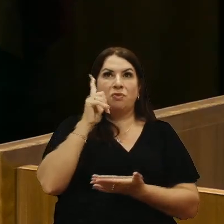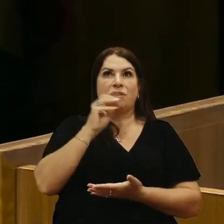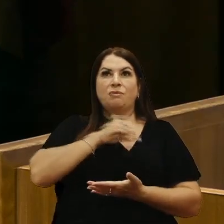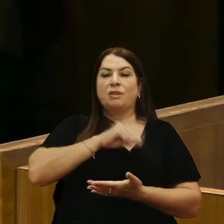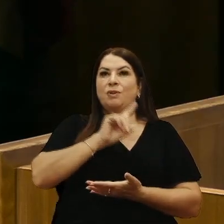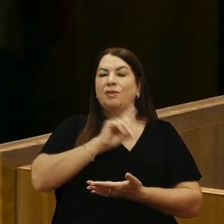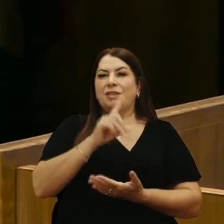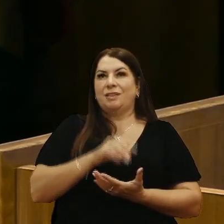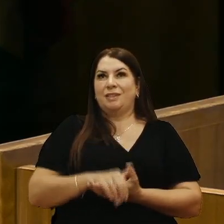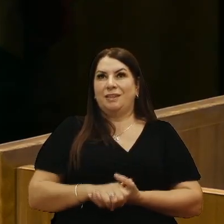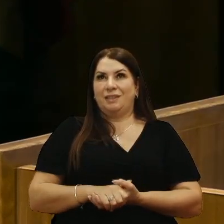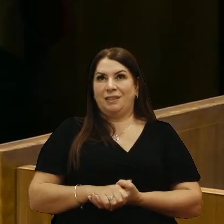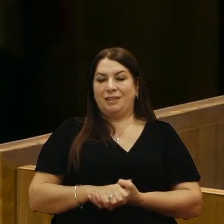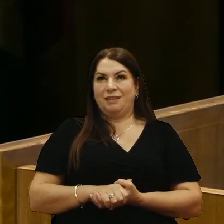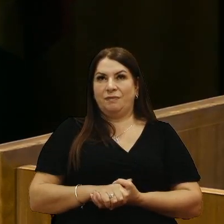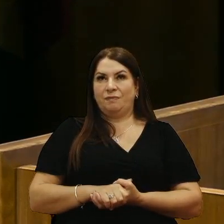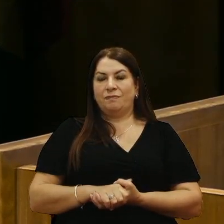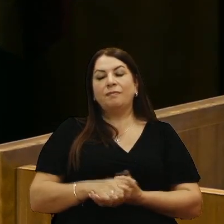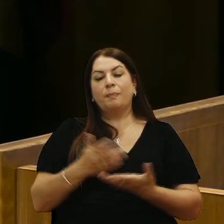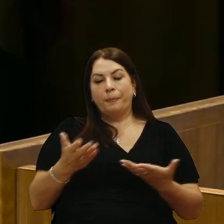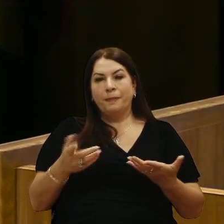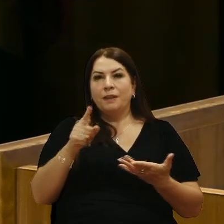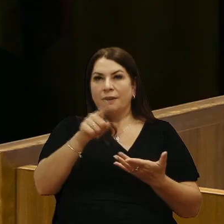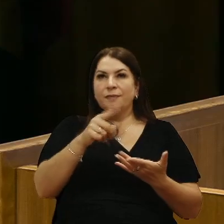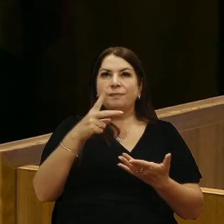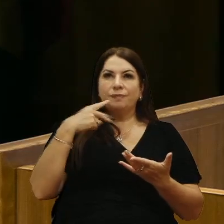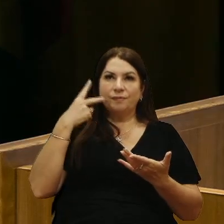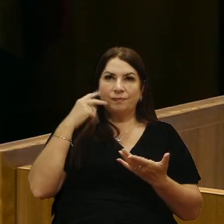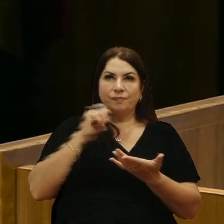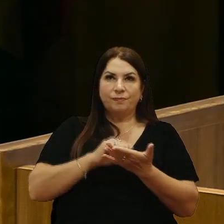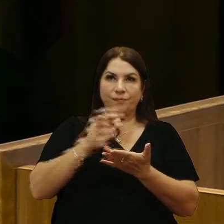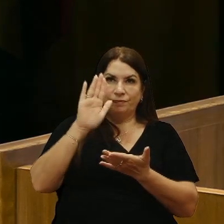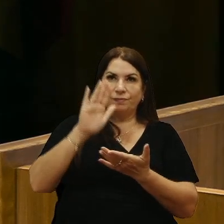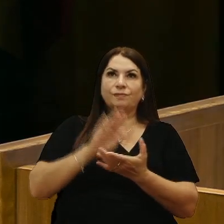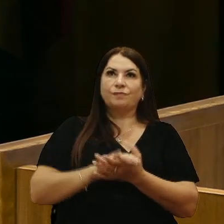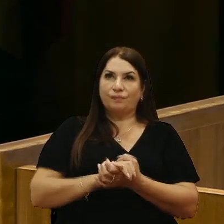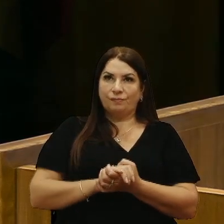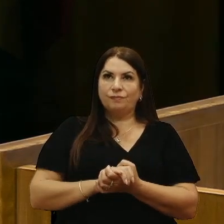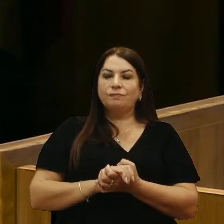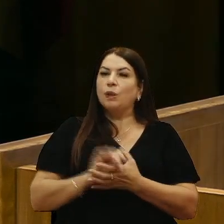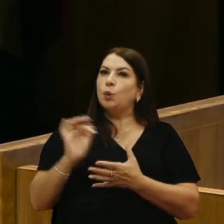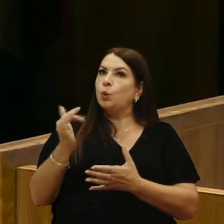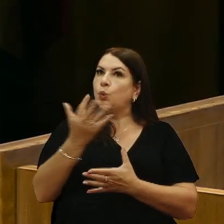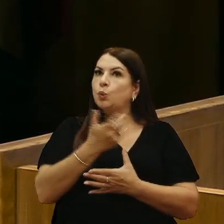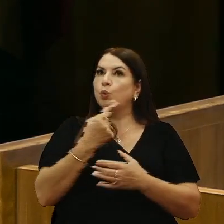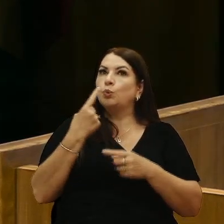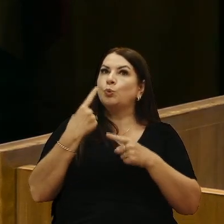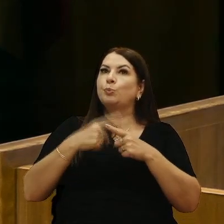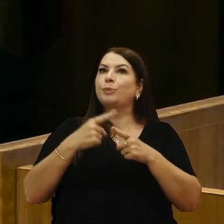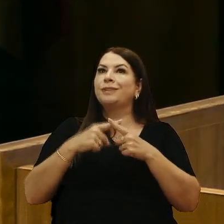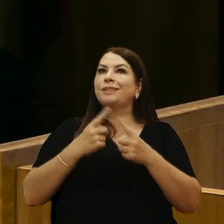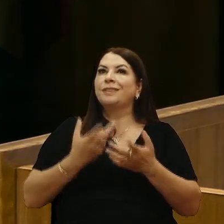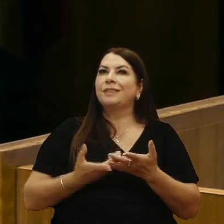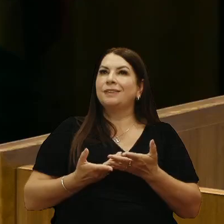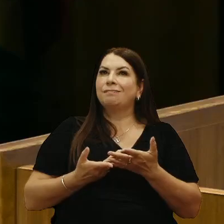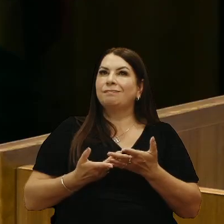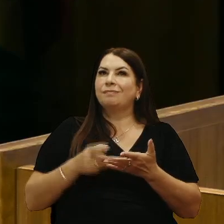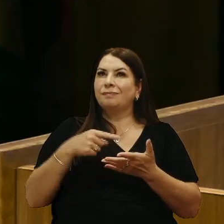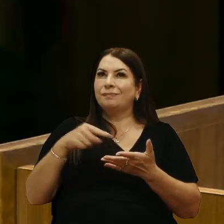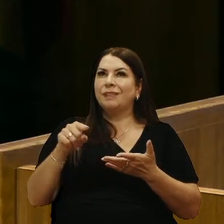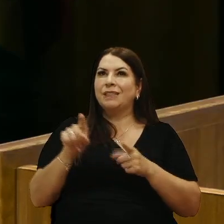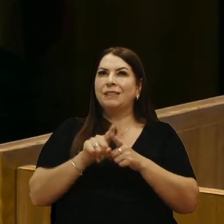não. Me permite uma parte, vereador. Então a questão, gente, tudo isso por quê? Vai